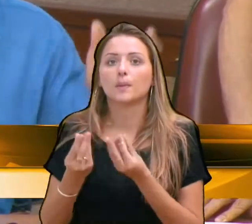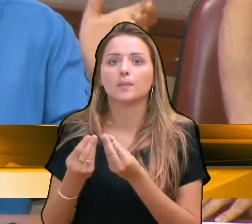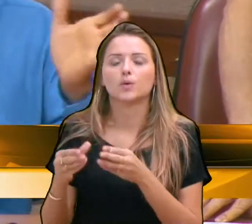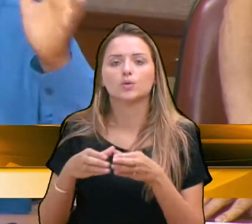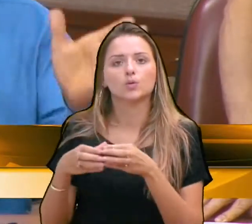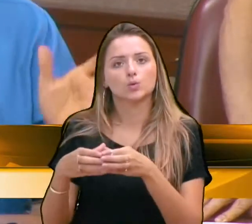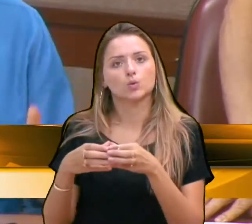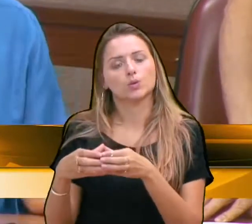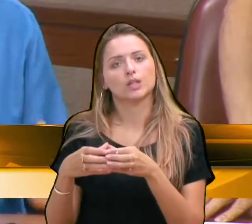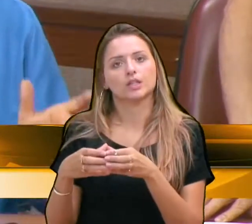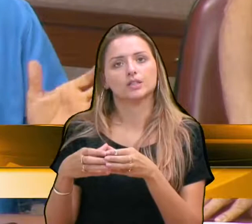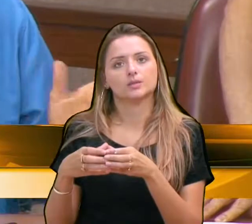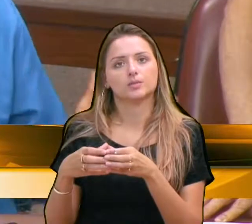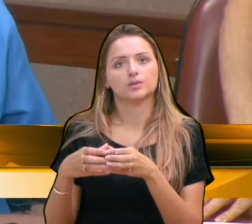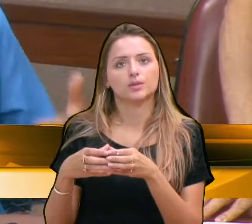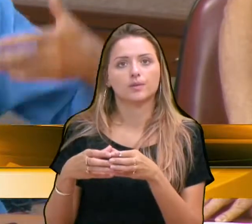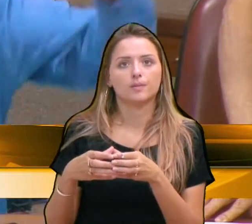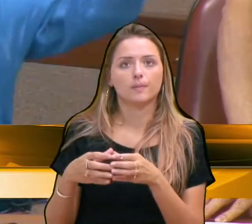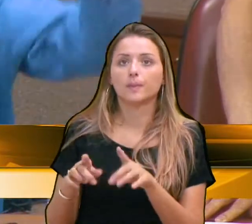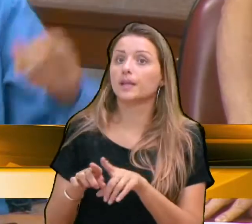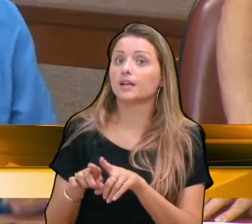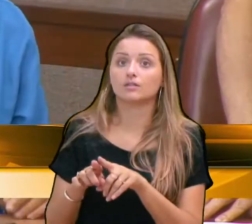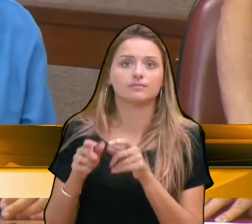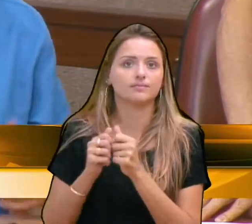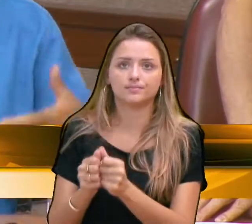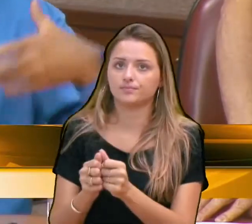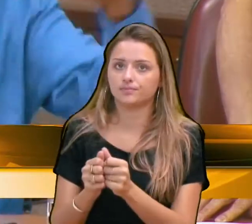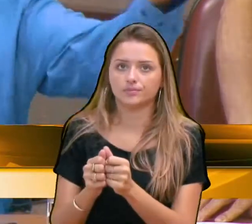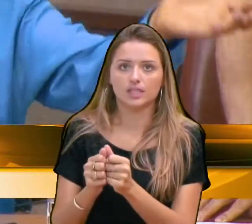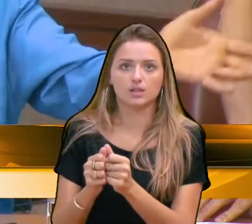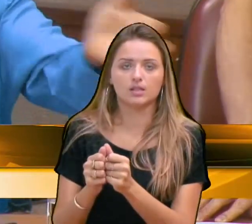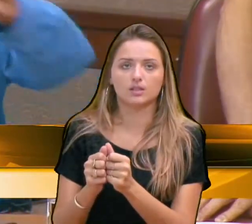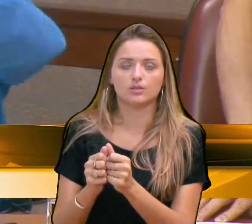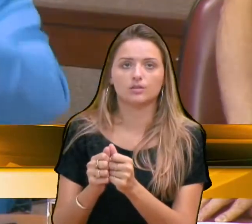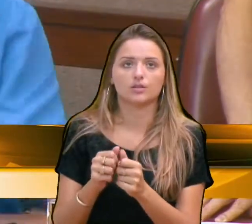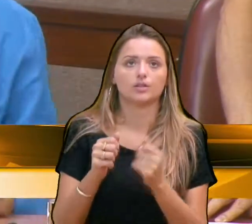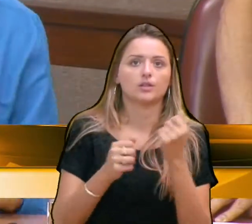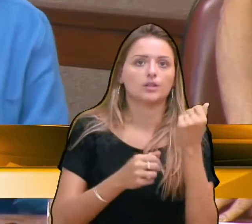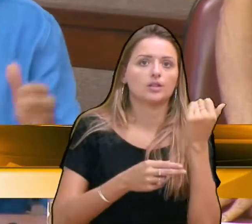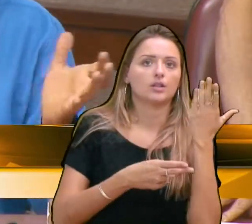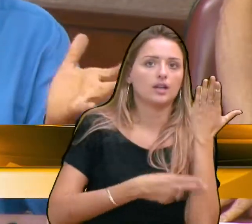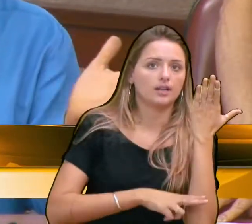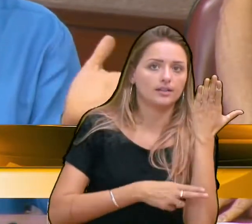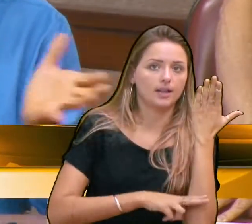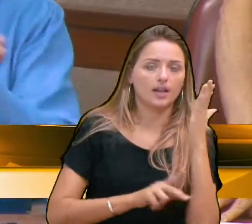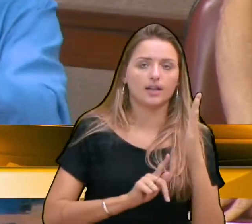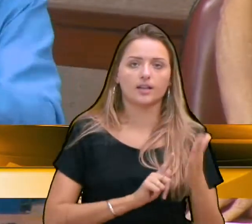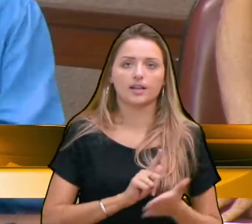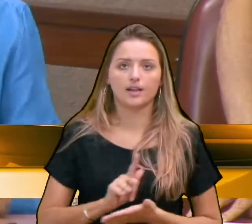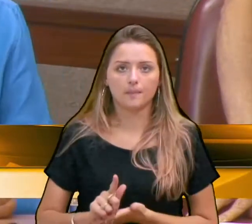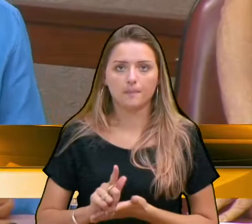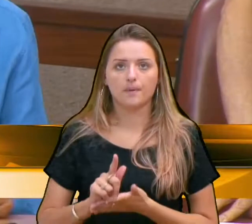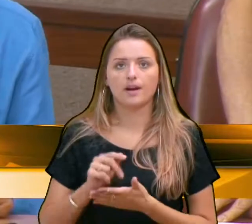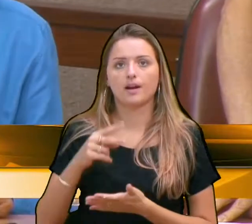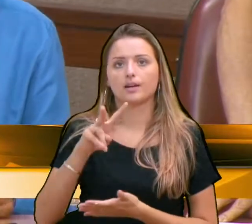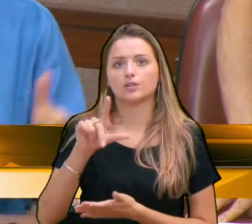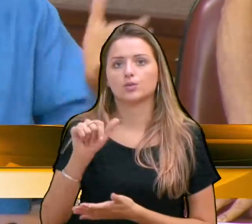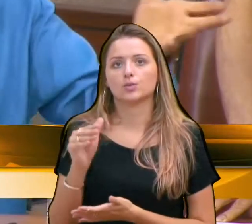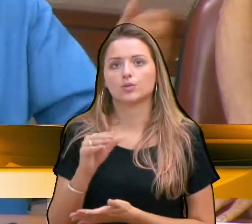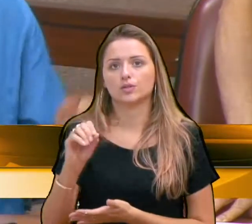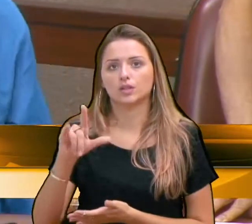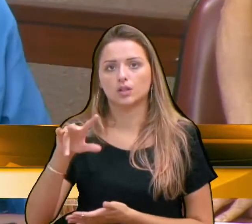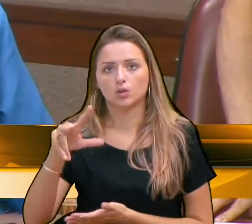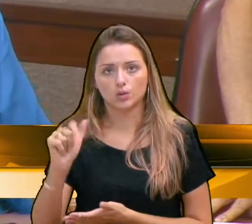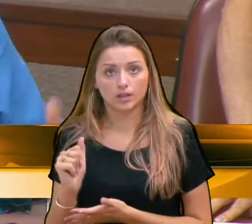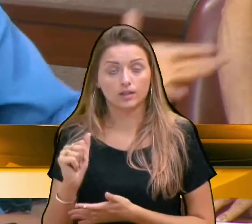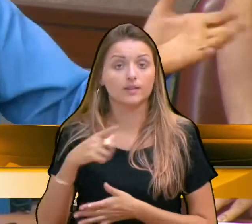Adiló, com certeza irá ficar contemplado que vai ligar a Gramado, Canela e Vila Oliva, com a nossa vida do nosso aeroporto, senhor presidente. E